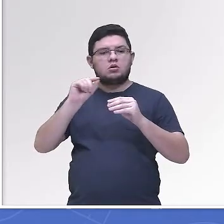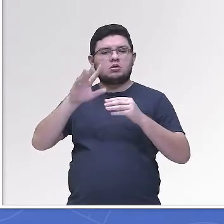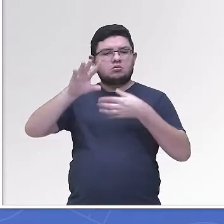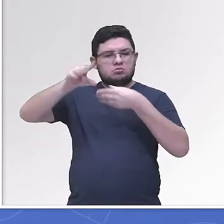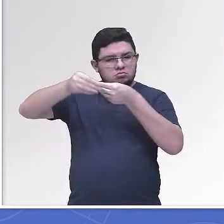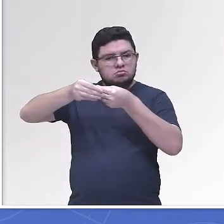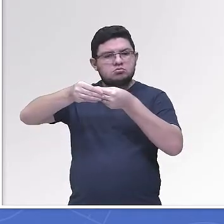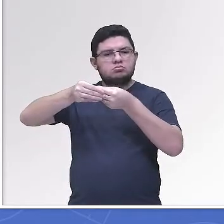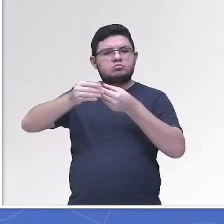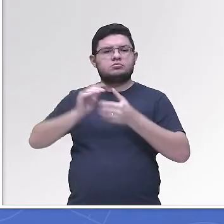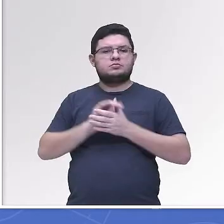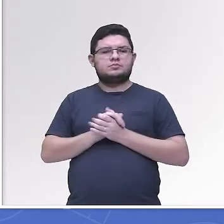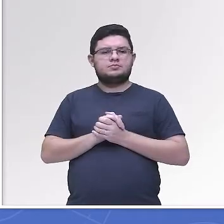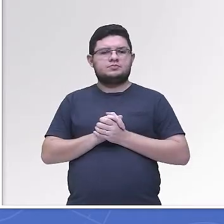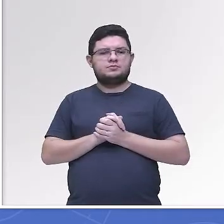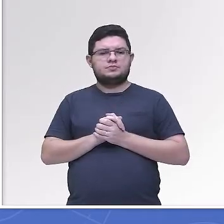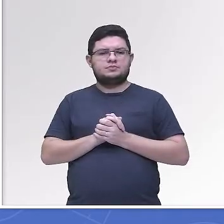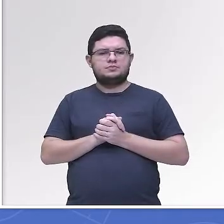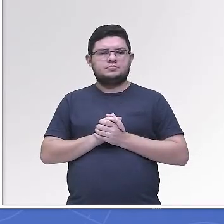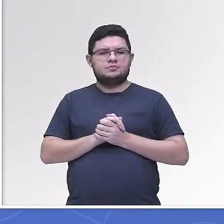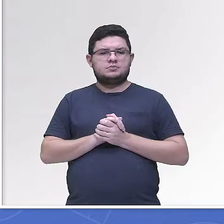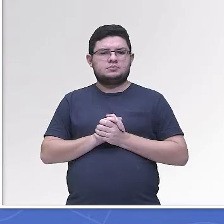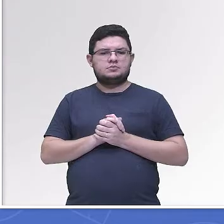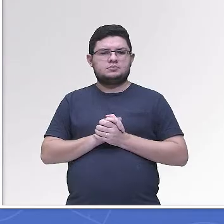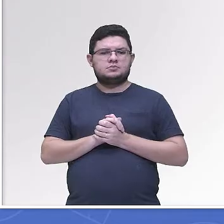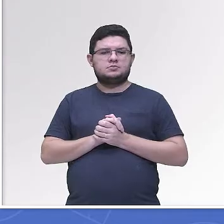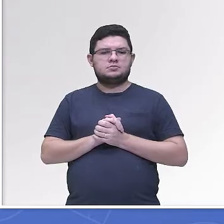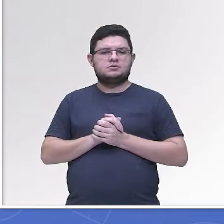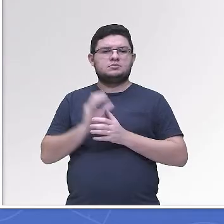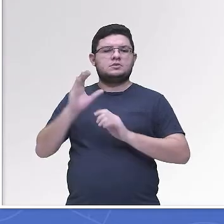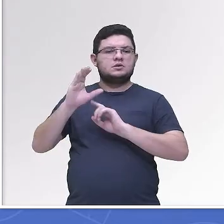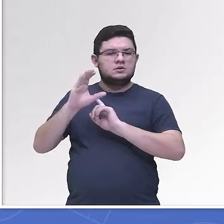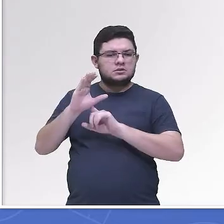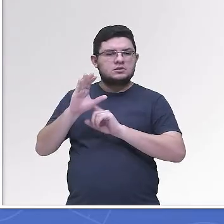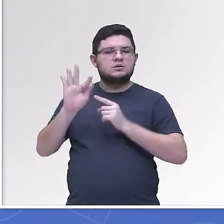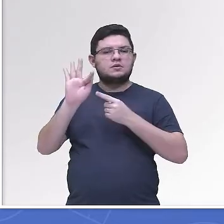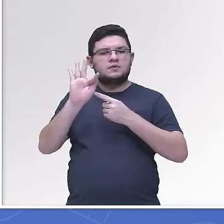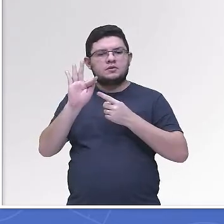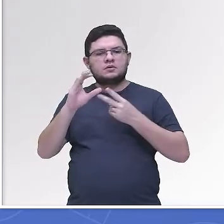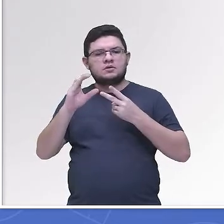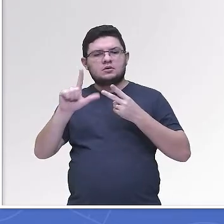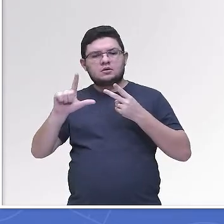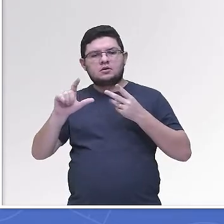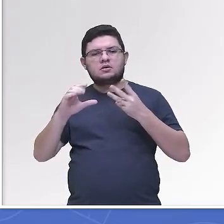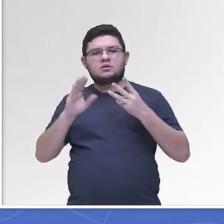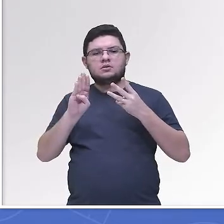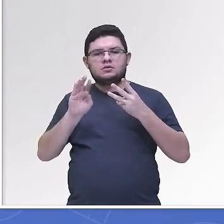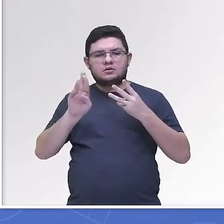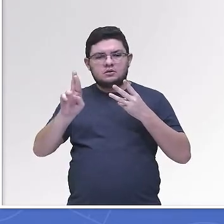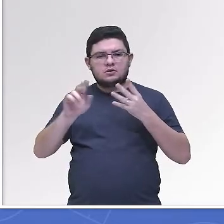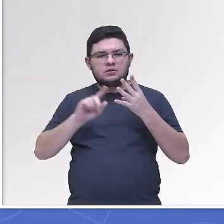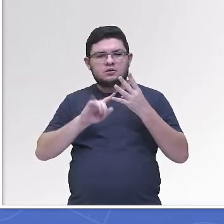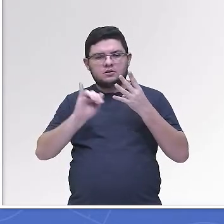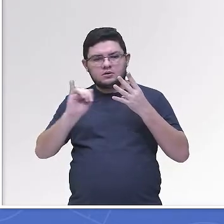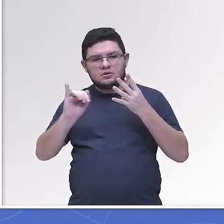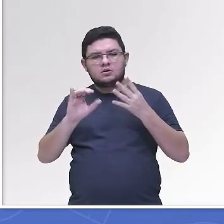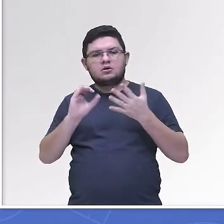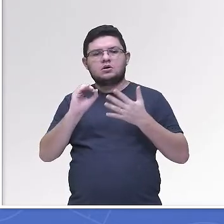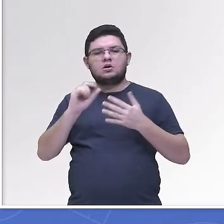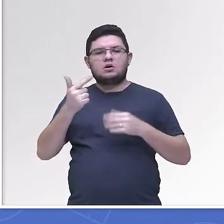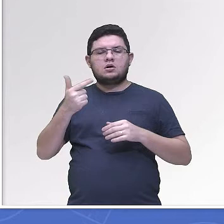E na letra C, temos flúor, cloro, bromo, iodo e